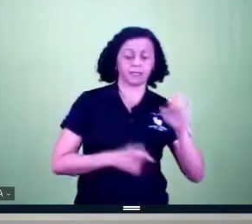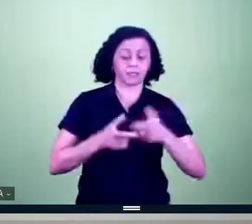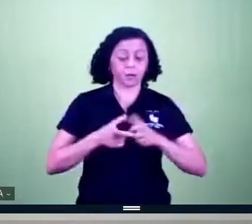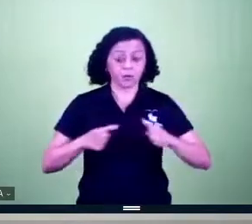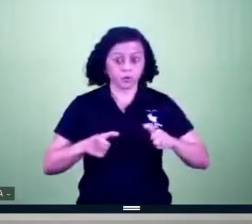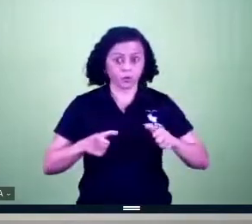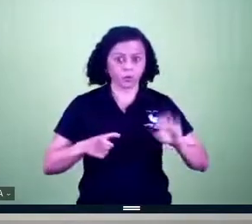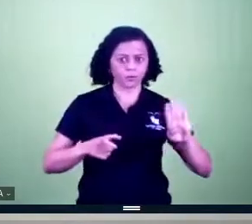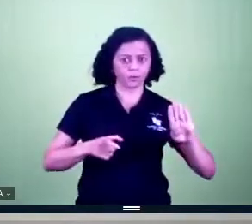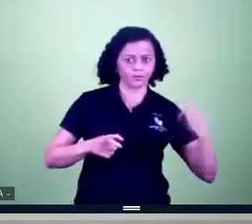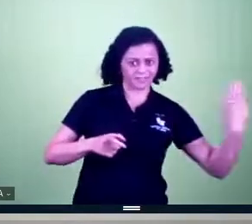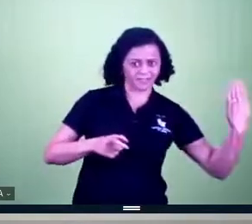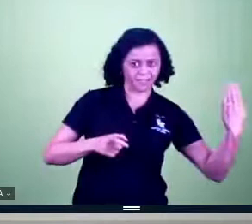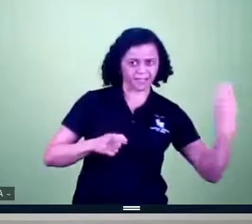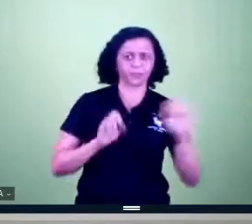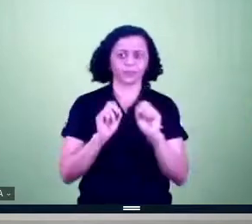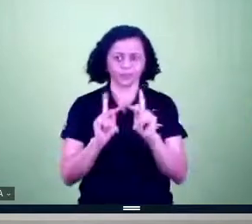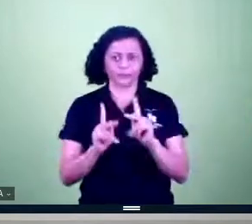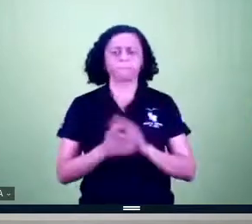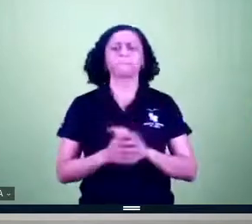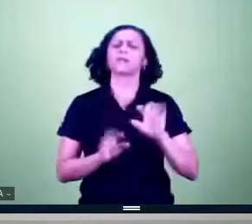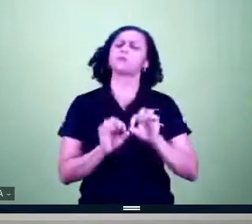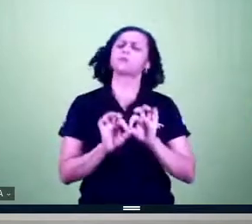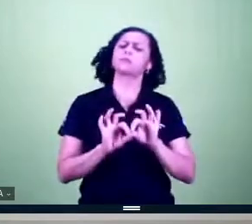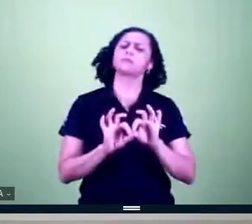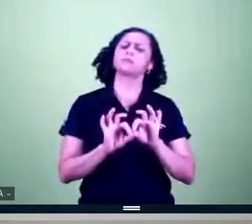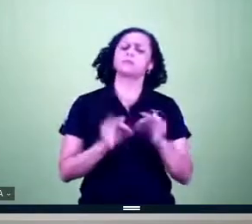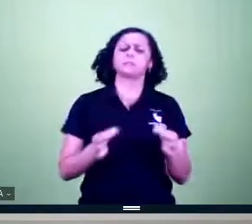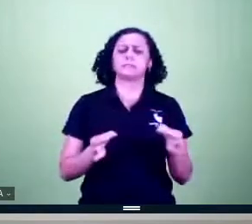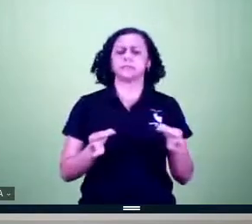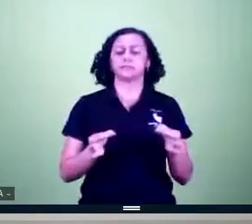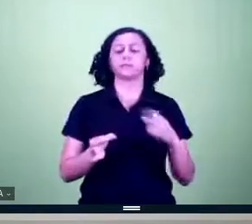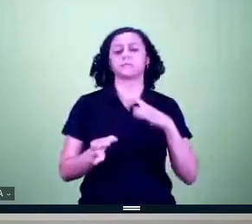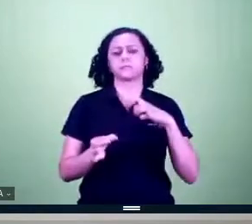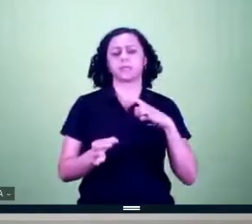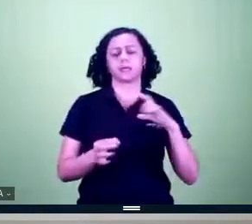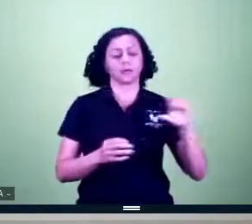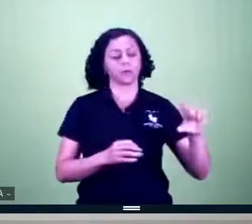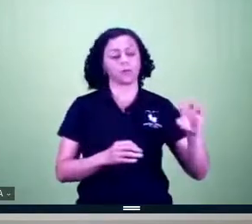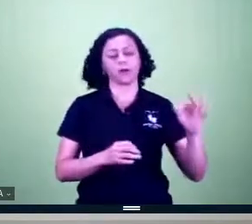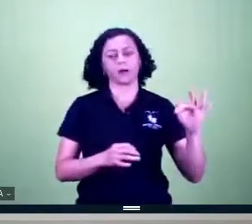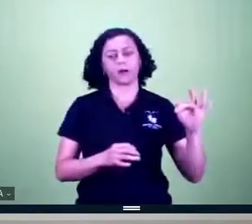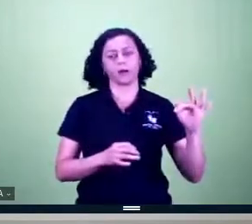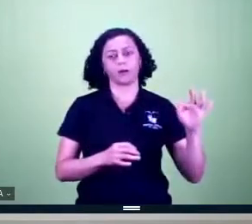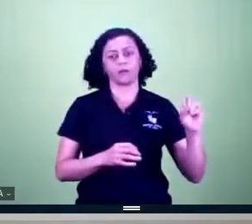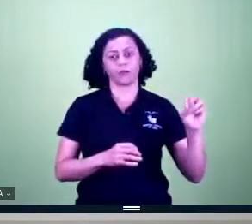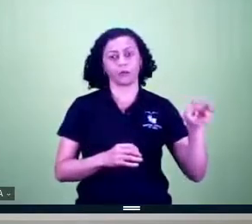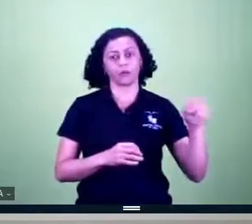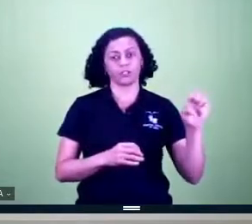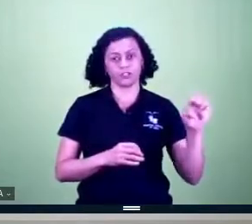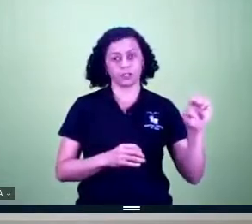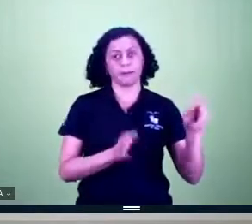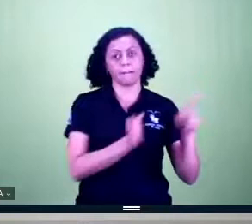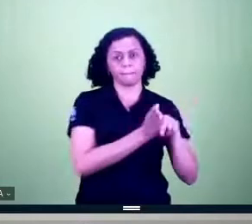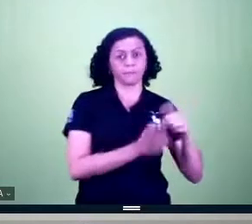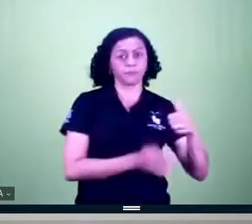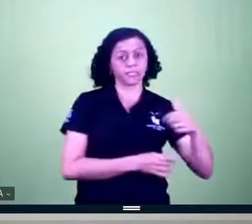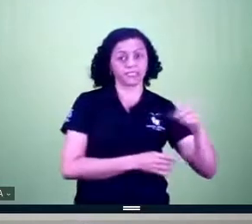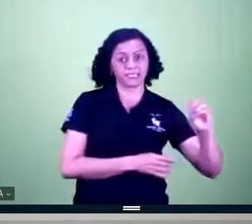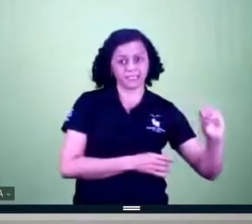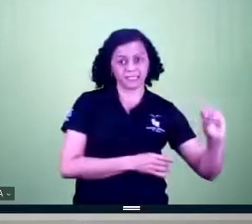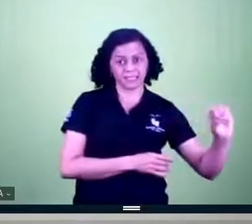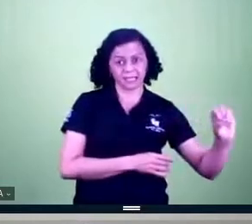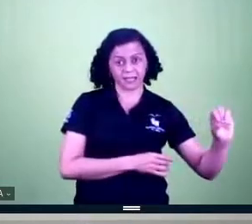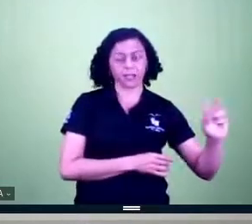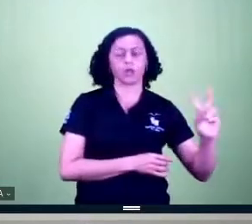na fonte de alimentação. Então imagine que eu tenho uma fonte de alimentação, né, um gerador, uma fonte qualquer, né, de 100 volts corrente contínua, e nós